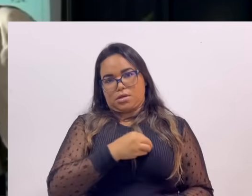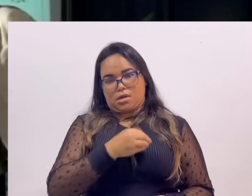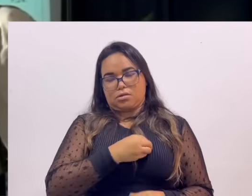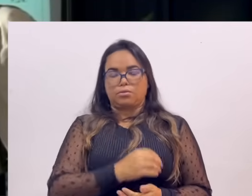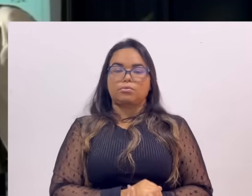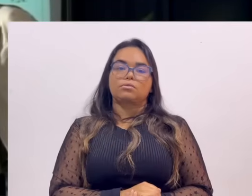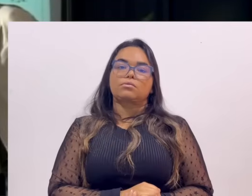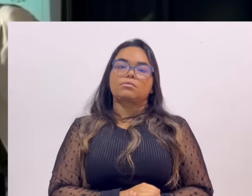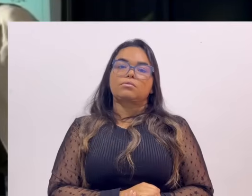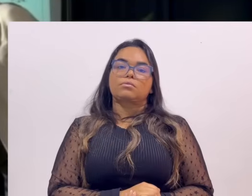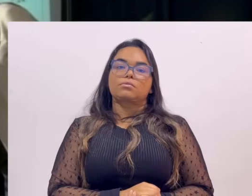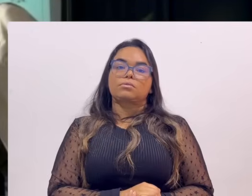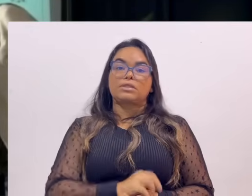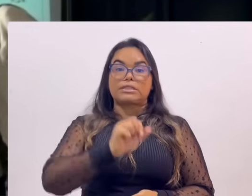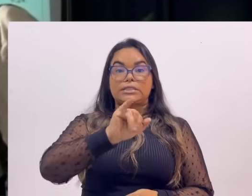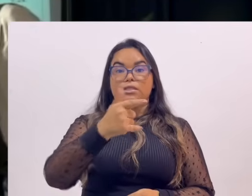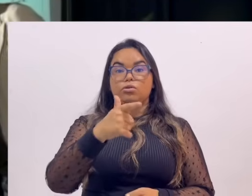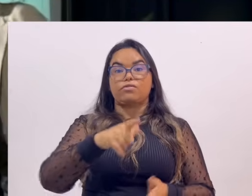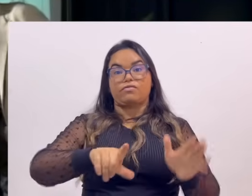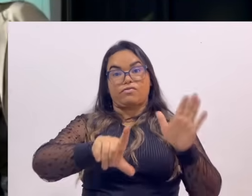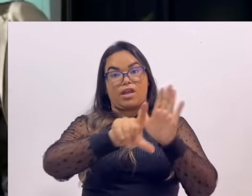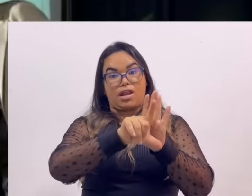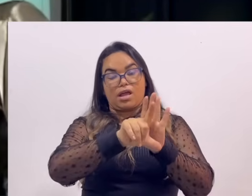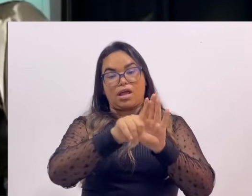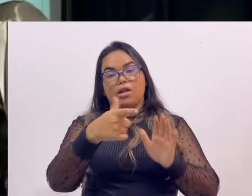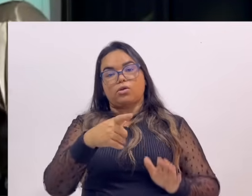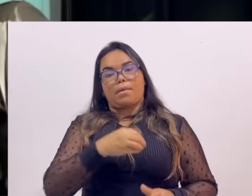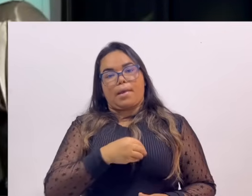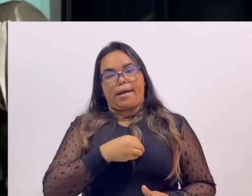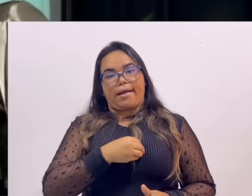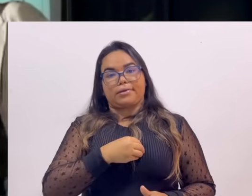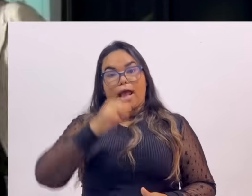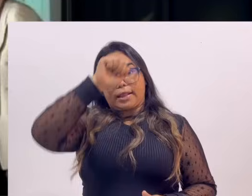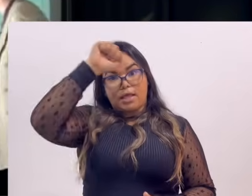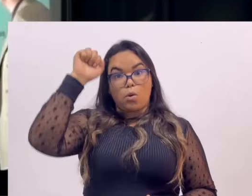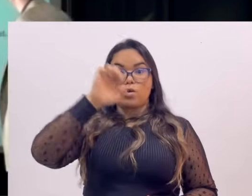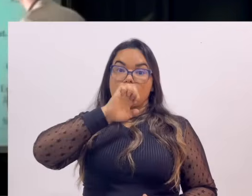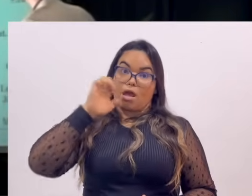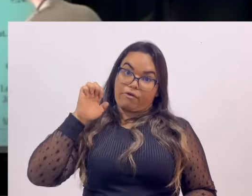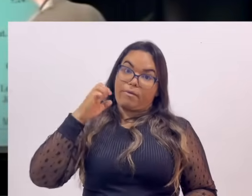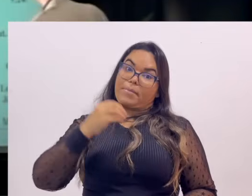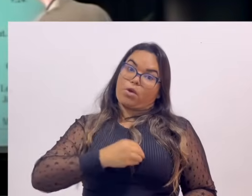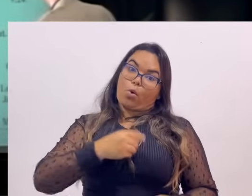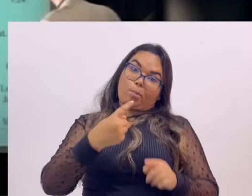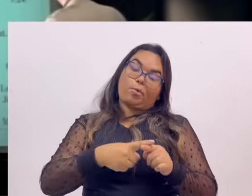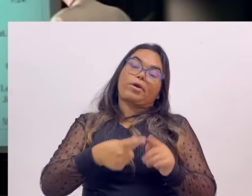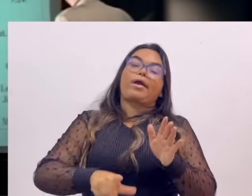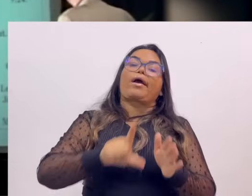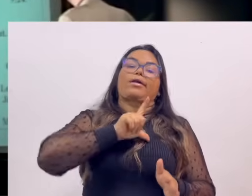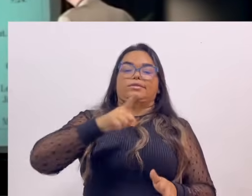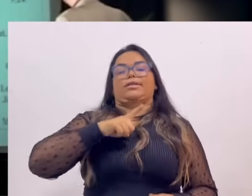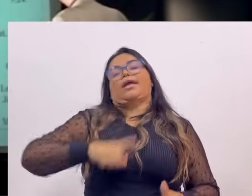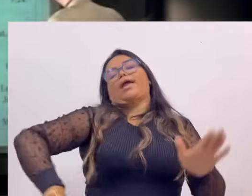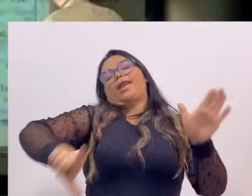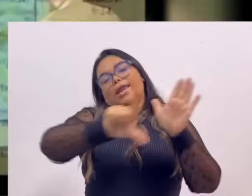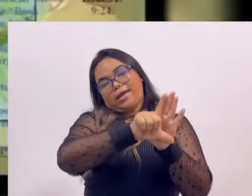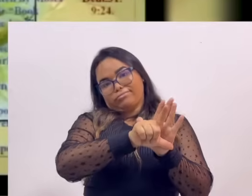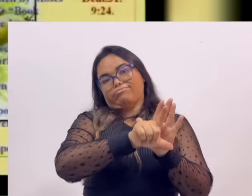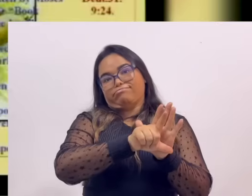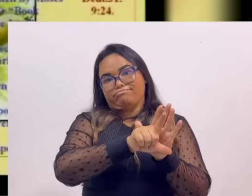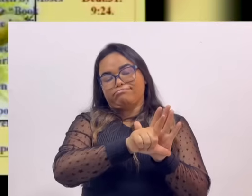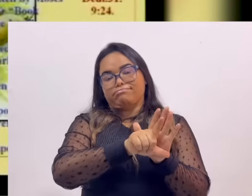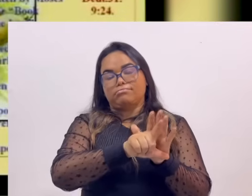acaso que se diz onde não há lei não há transgressão, porque Adão e Eva transgrediram. Portanto, deveria haver uma lei, certo?